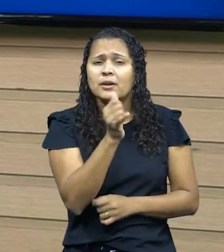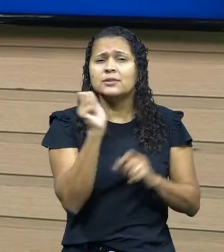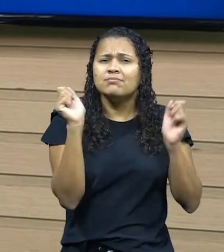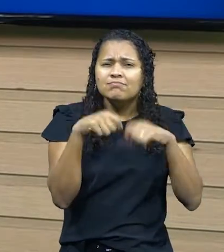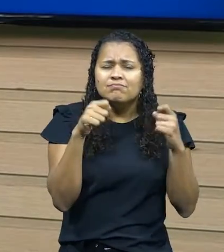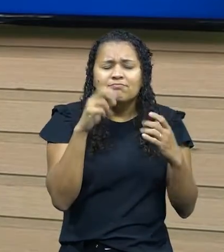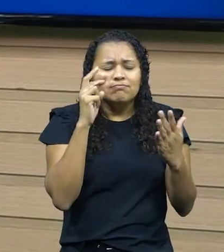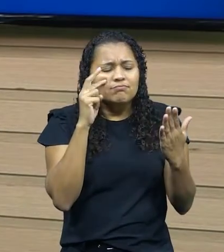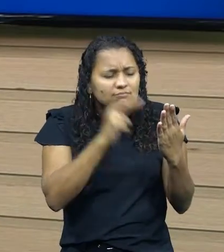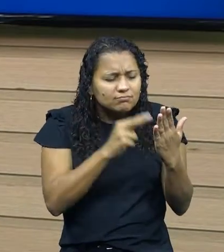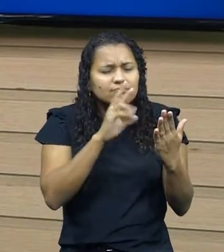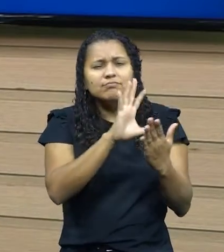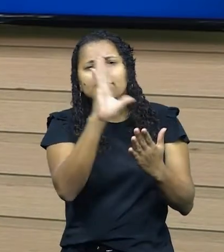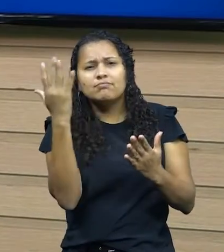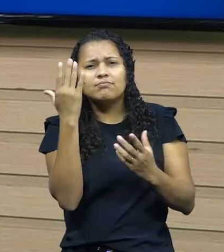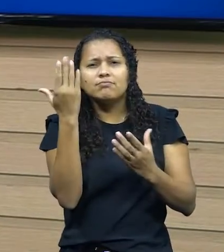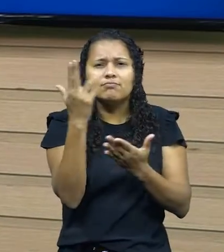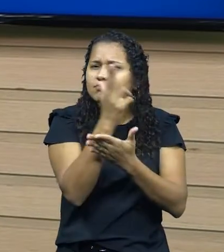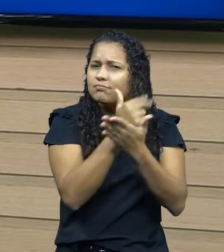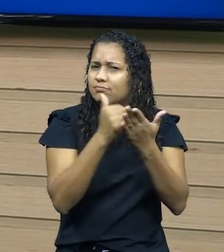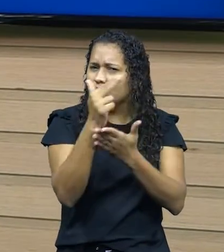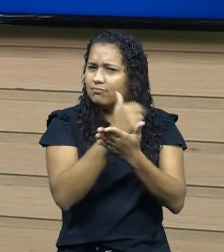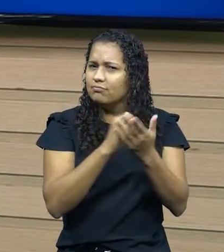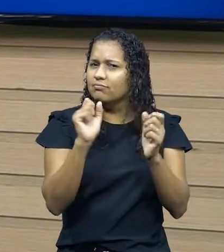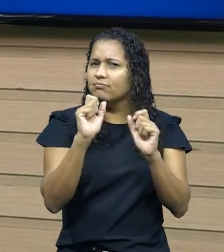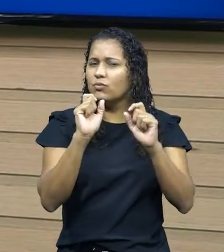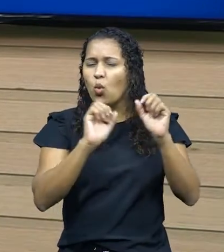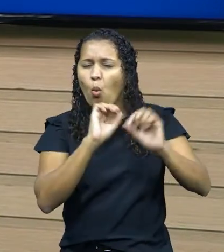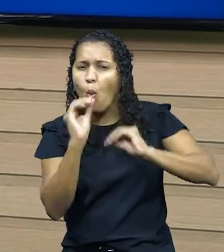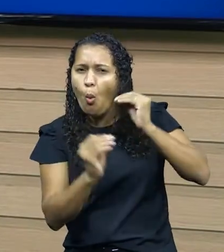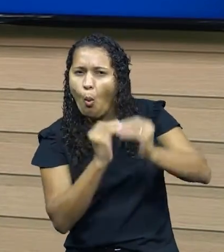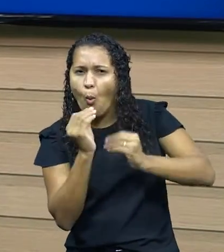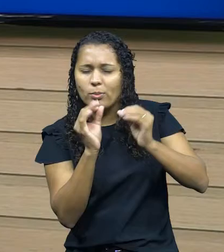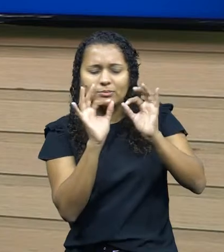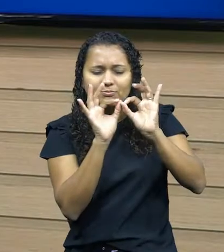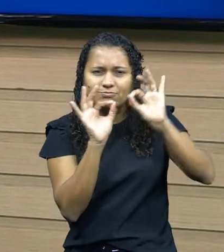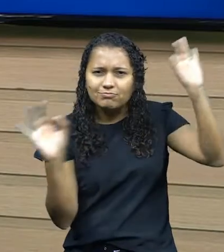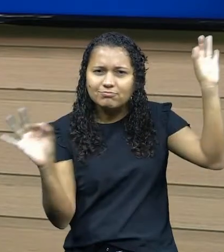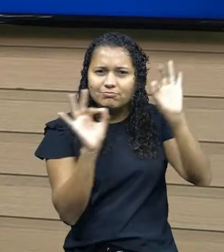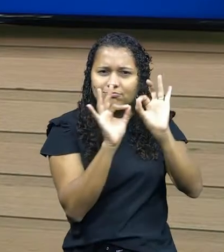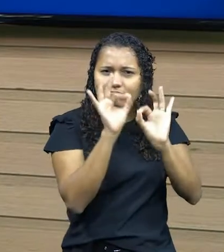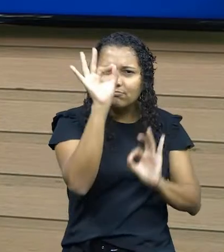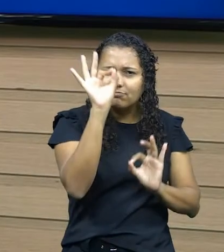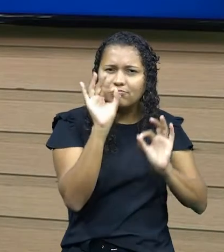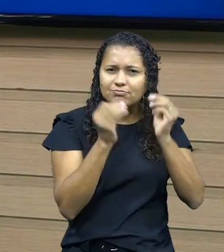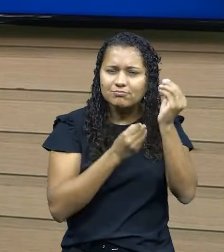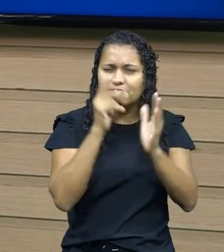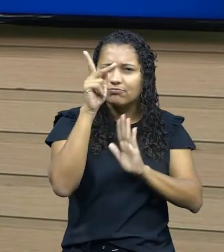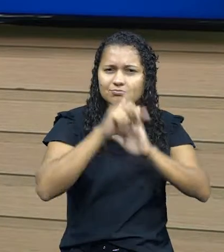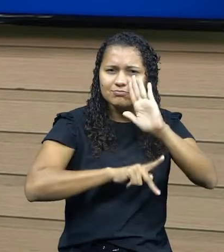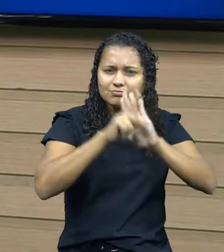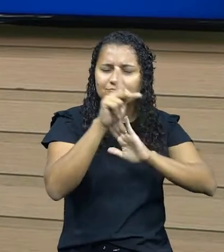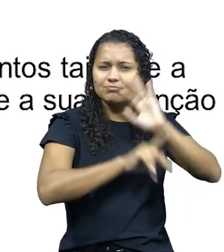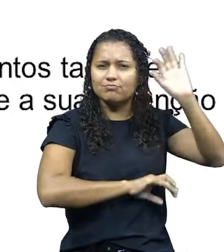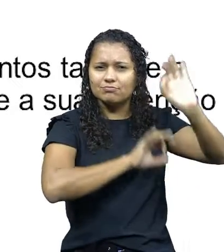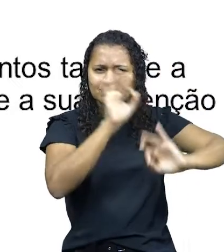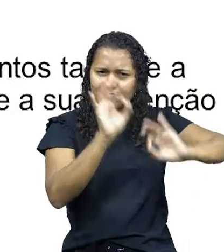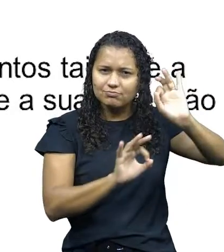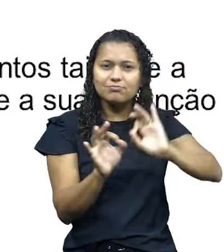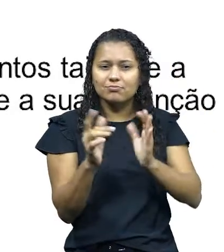desenho acontecendo, como é que ele é medido, como é que ele é projetado nas folhas,